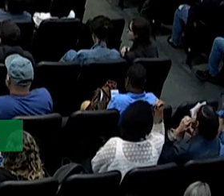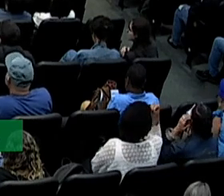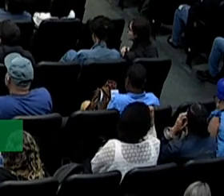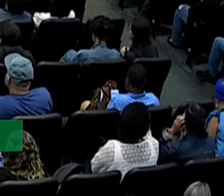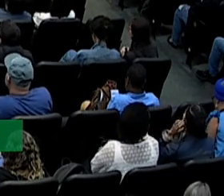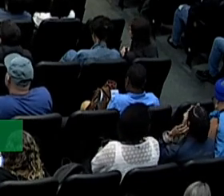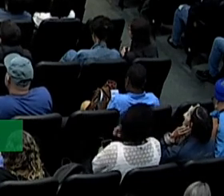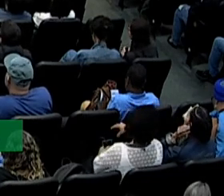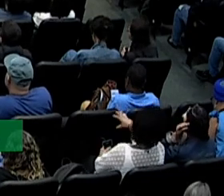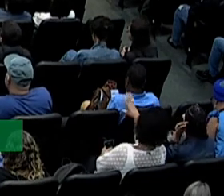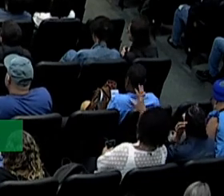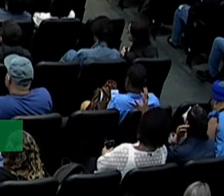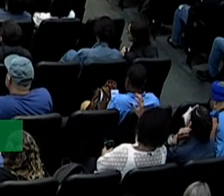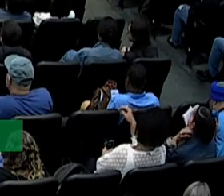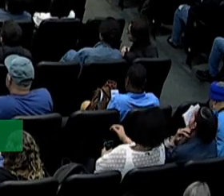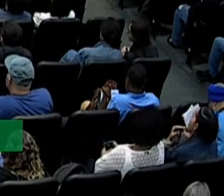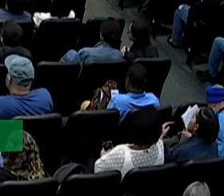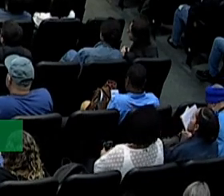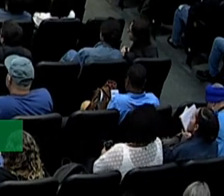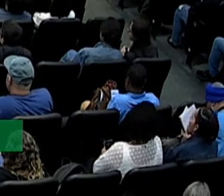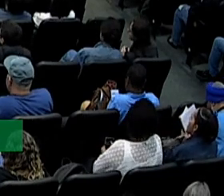Uau, agora